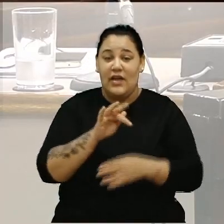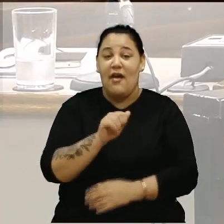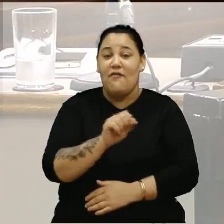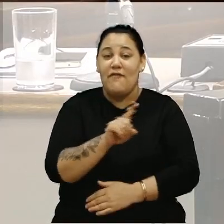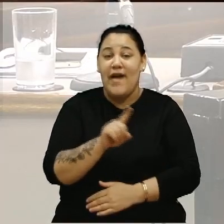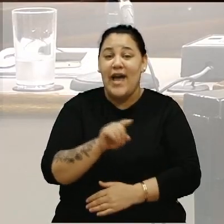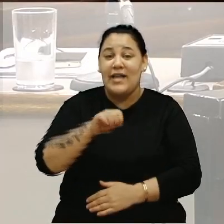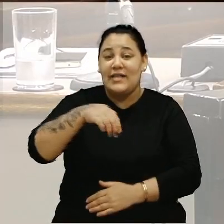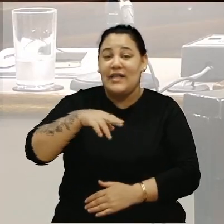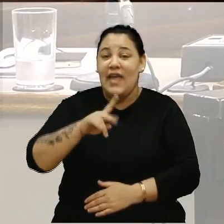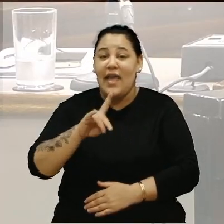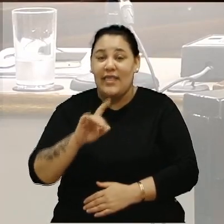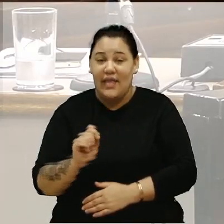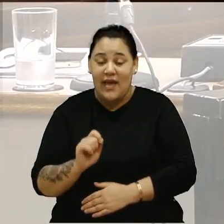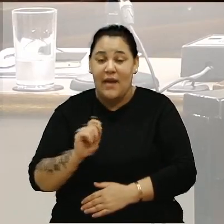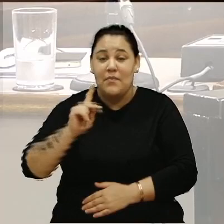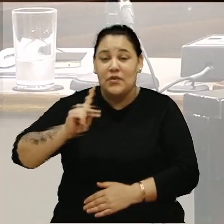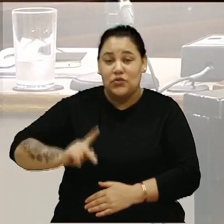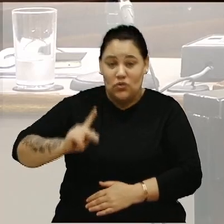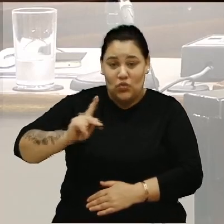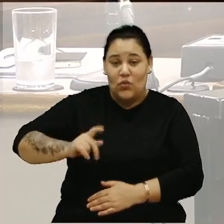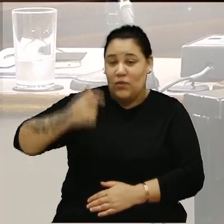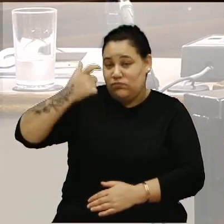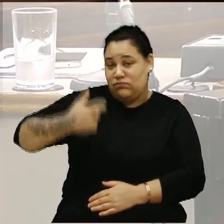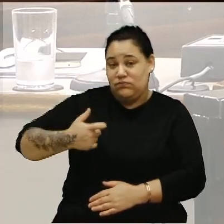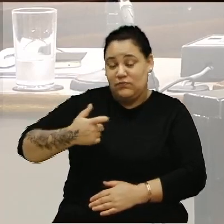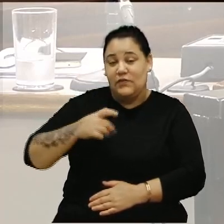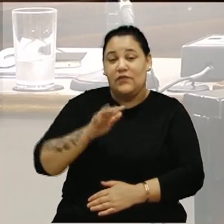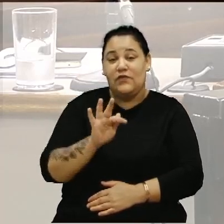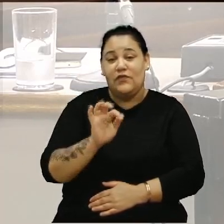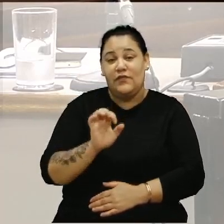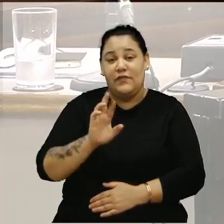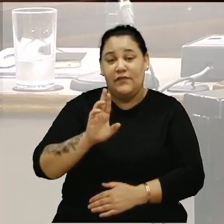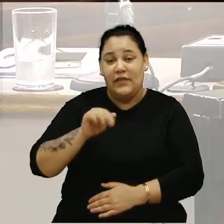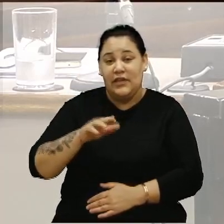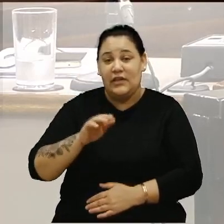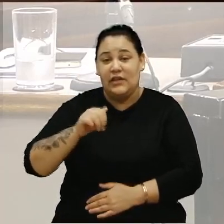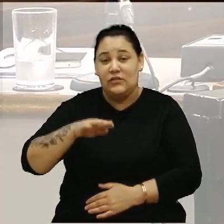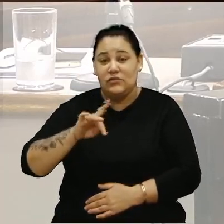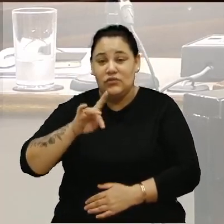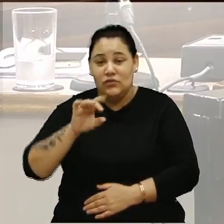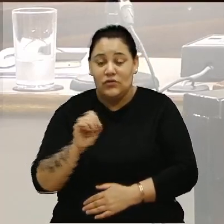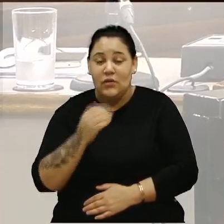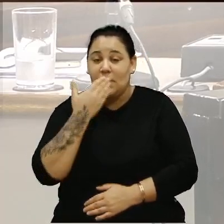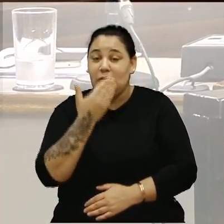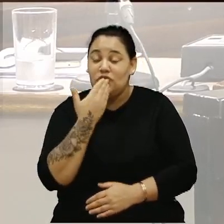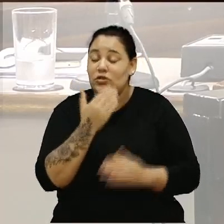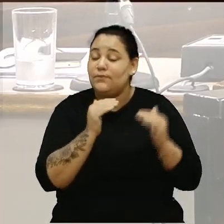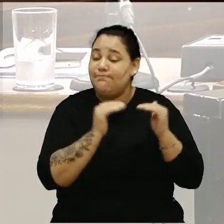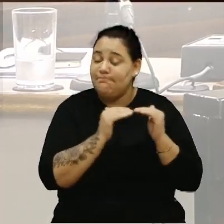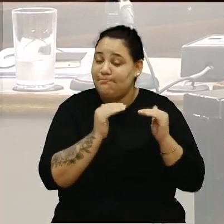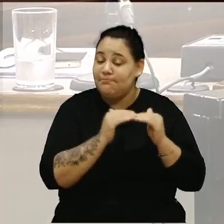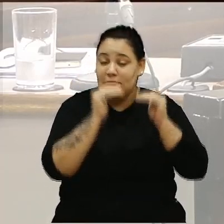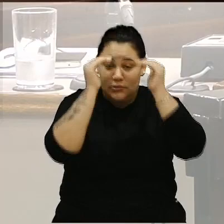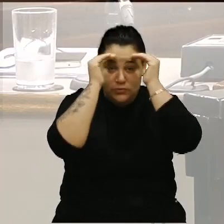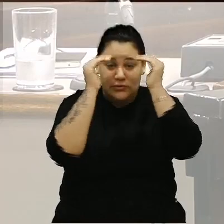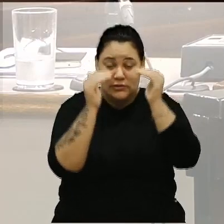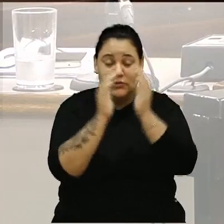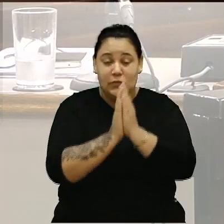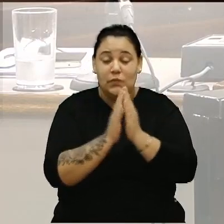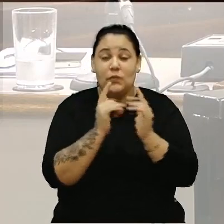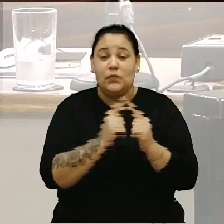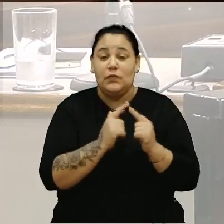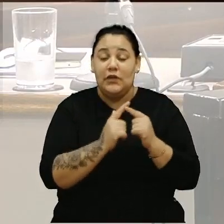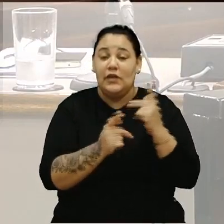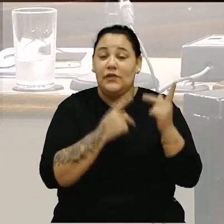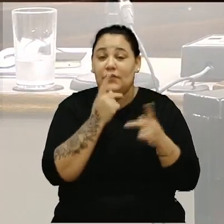ministro Fernando Haddad, clamando por sensibilidade, sensatez e coerência, para que se manifestem nos autos